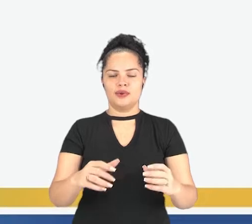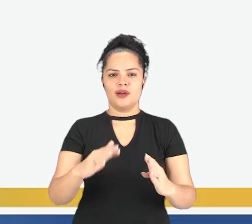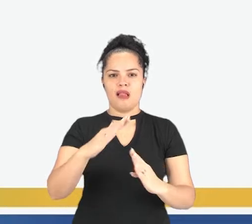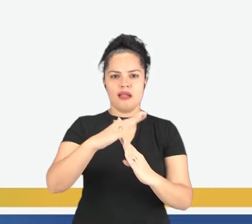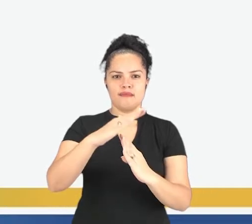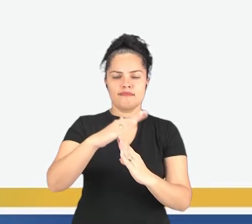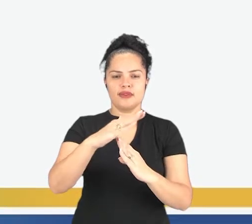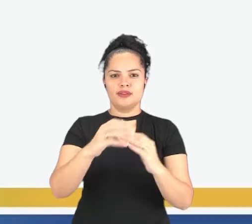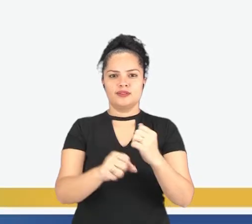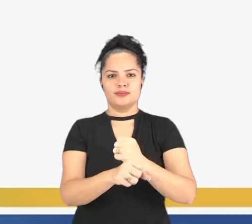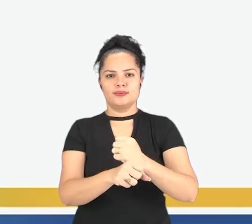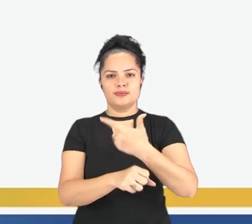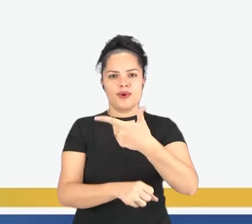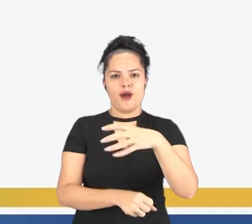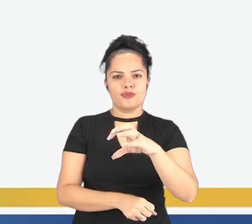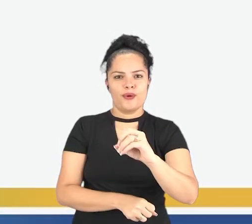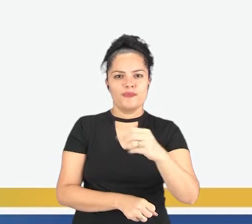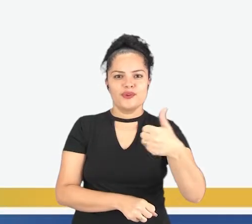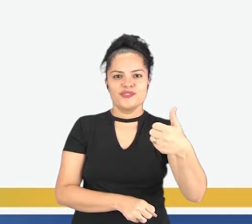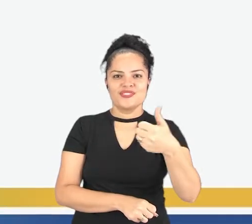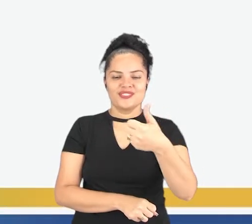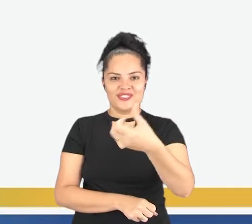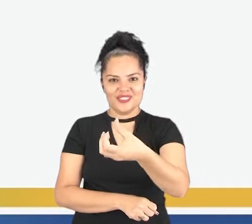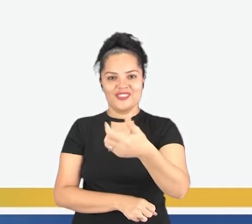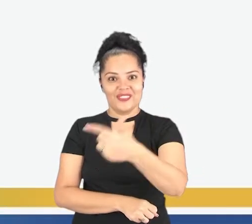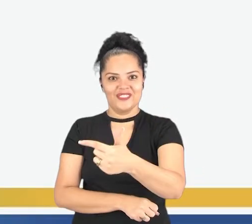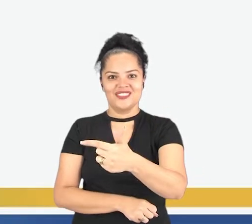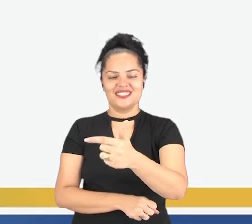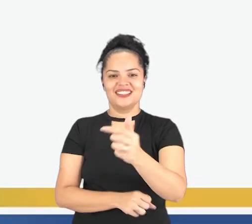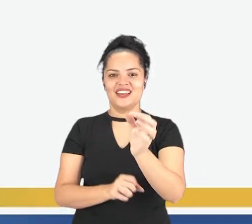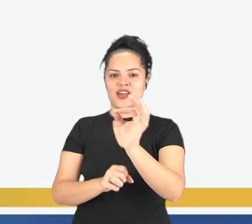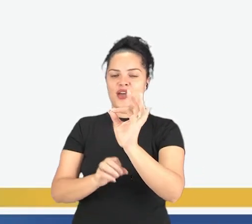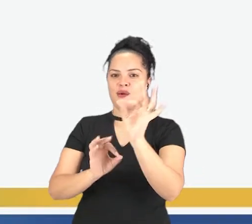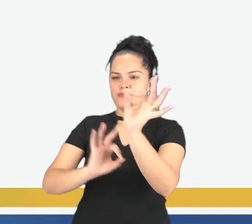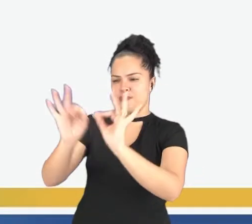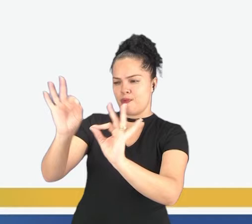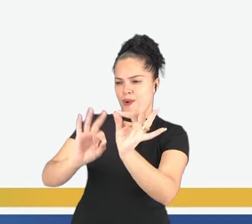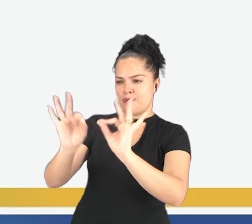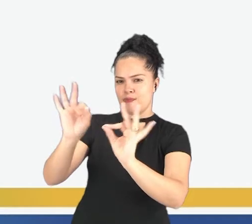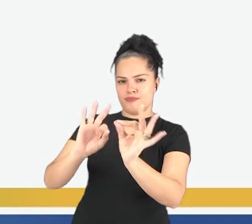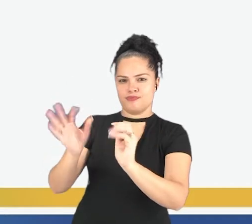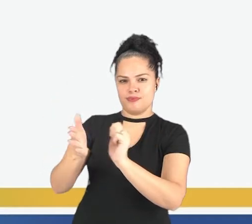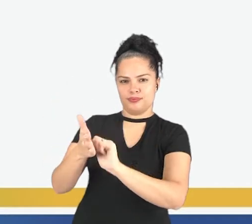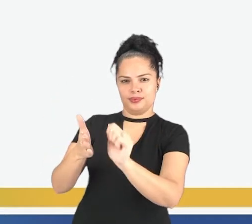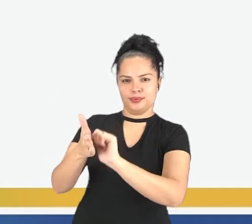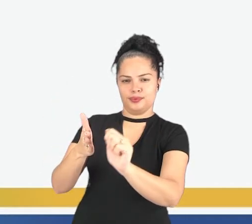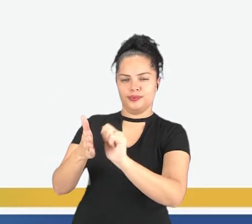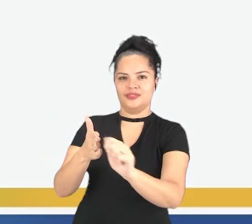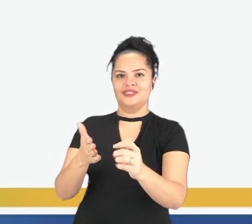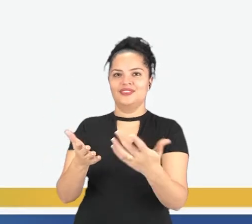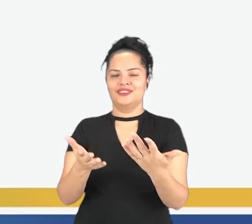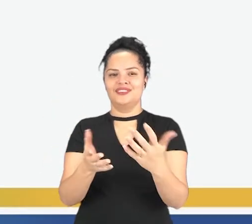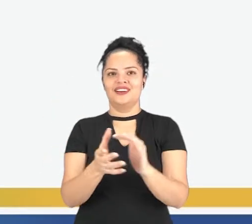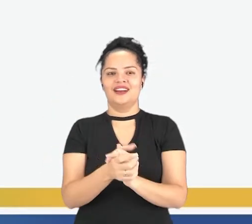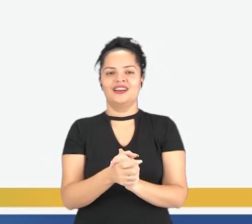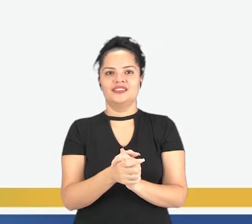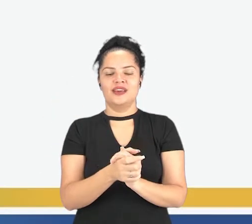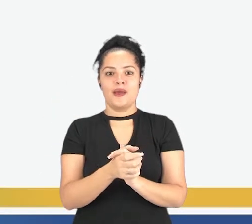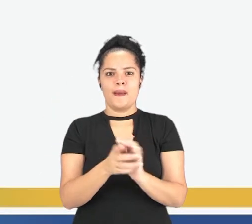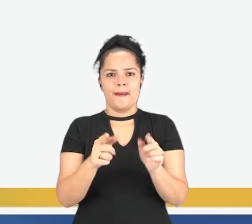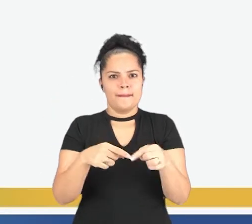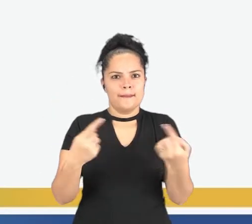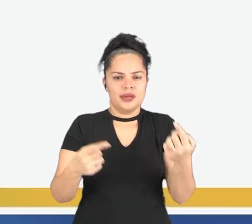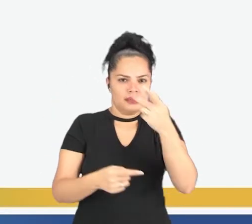né, lá na pedra lá de demarcação do tempo, né? Aí aí o outro diz, alguém vai se borrar